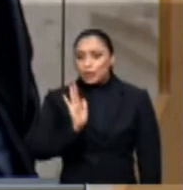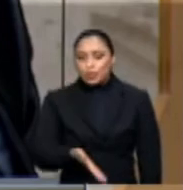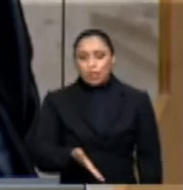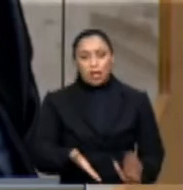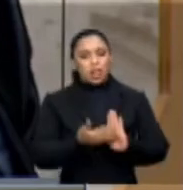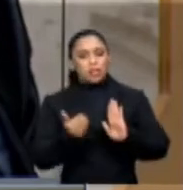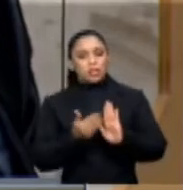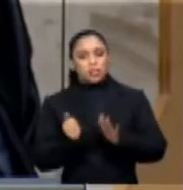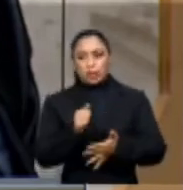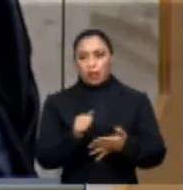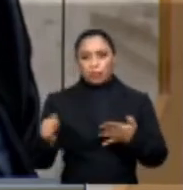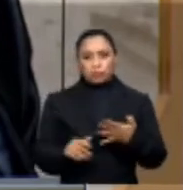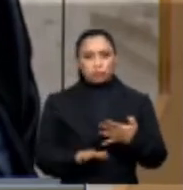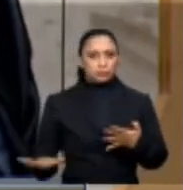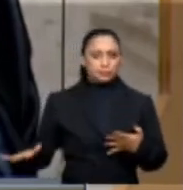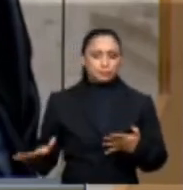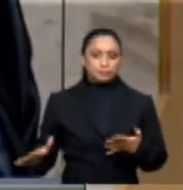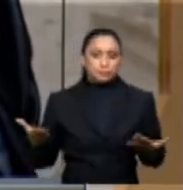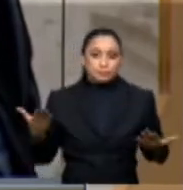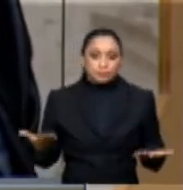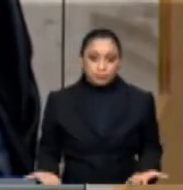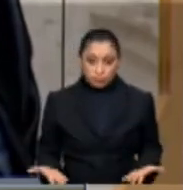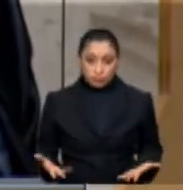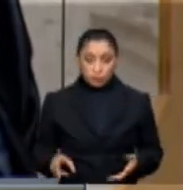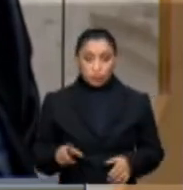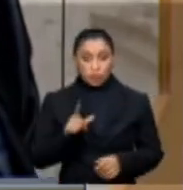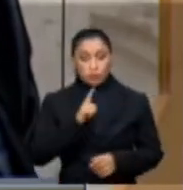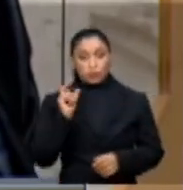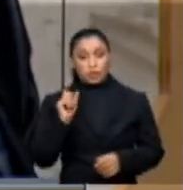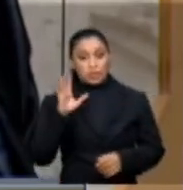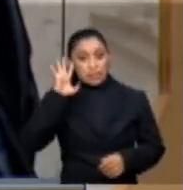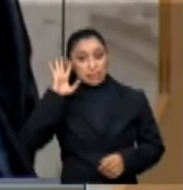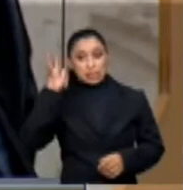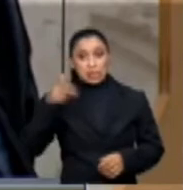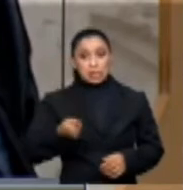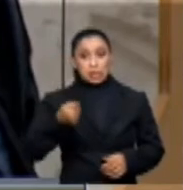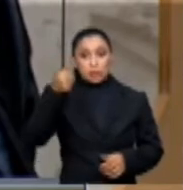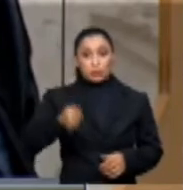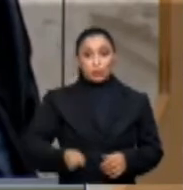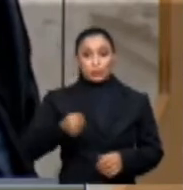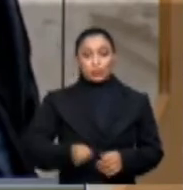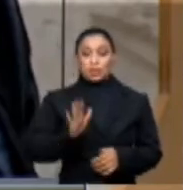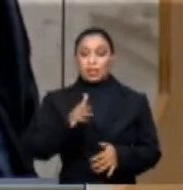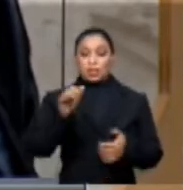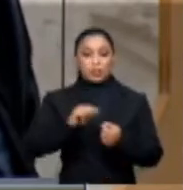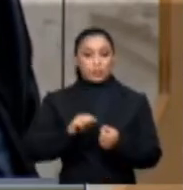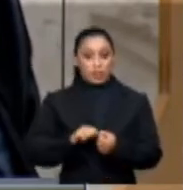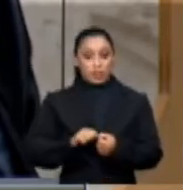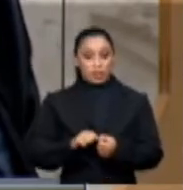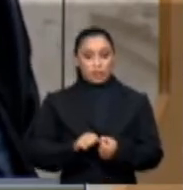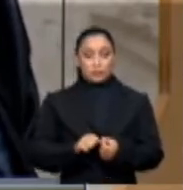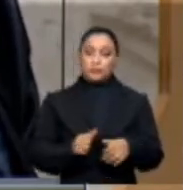inafastabilidade da jurisdição, sob o prisma da efetividade das decisões judiciais. Pois